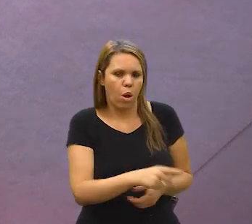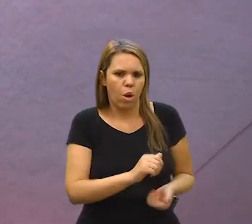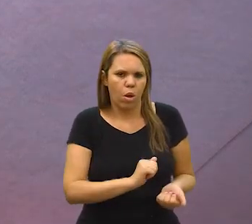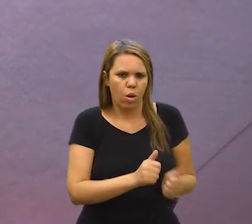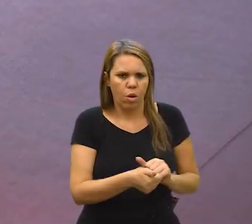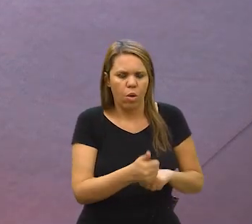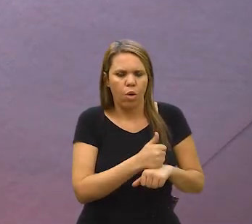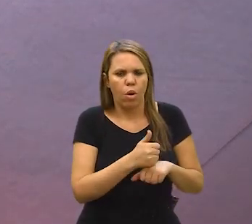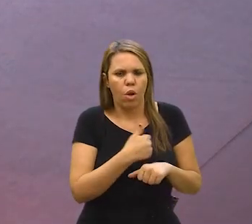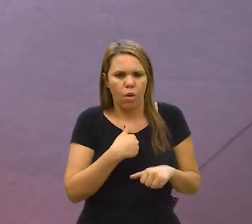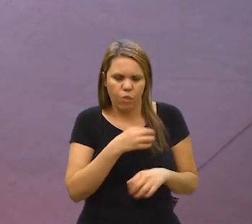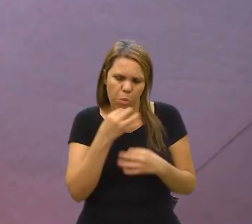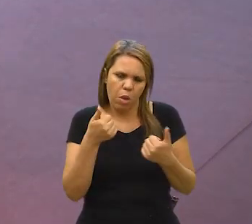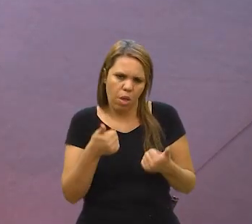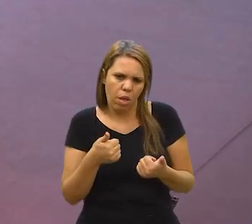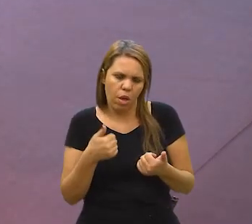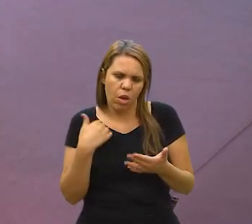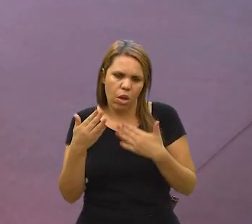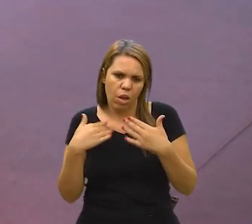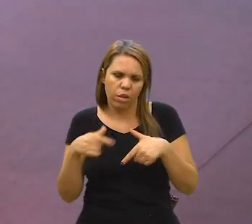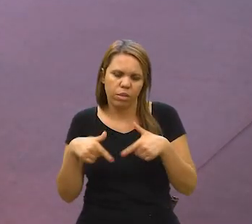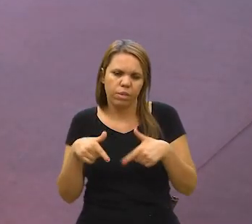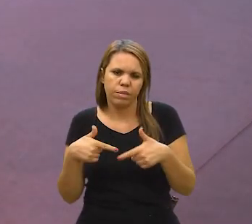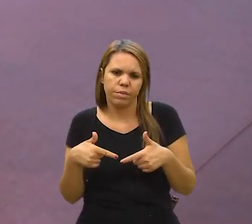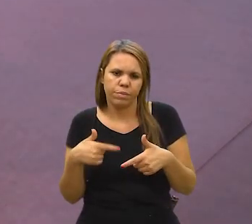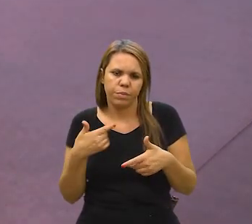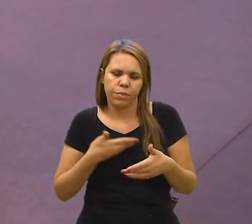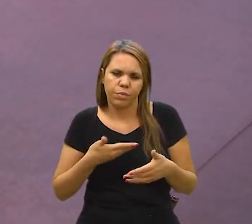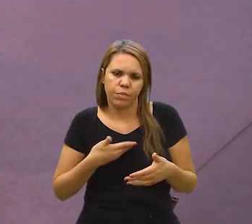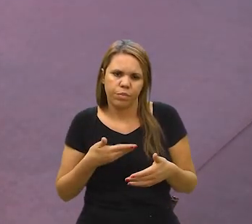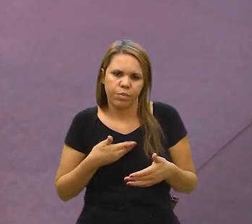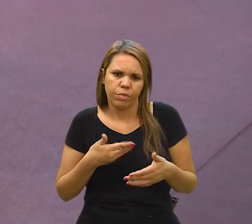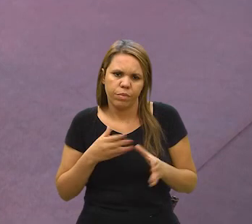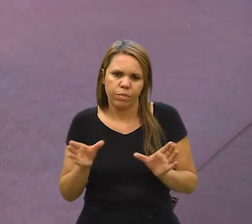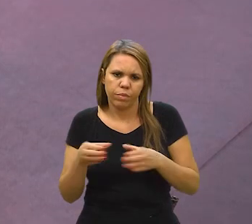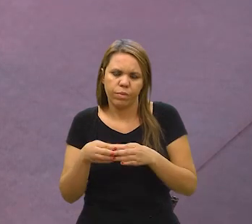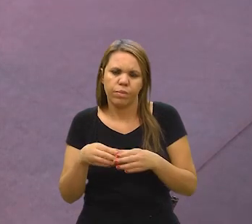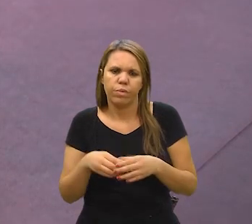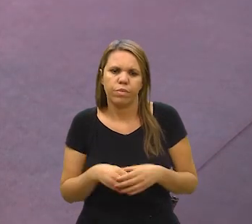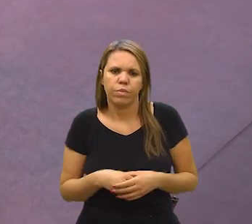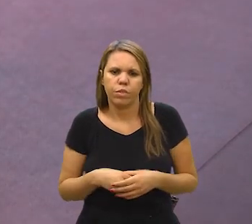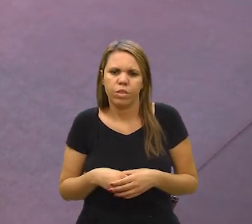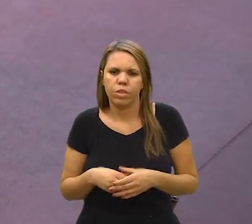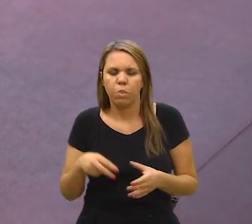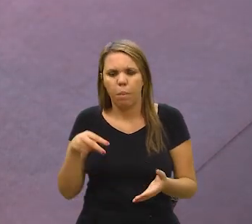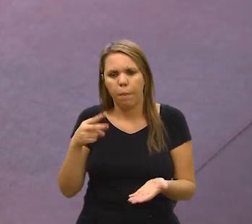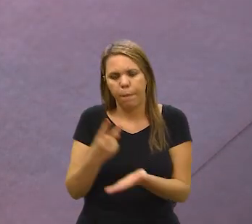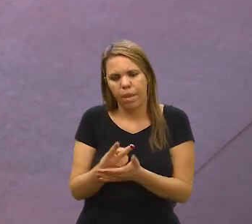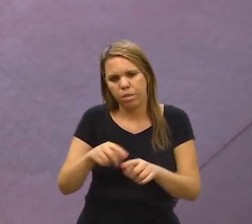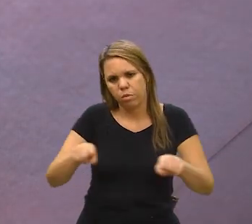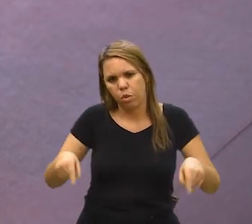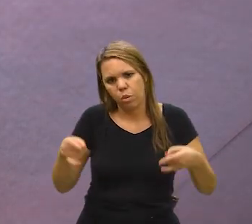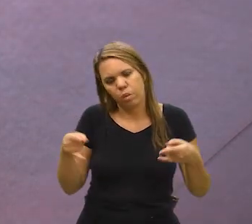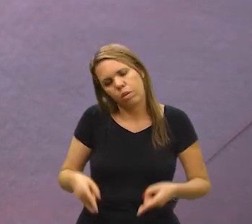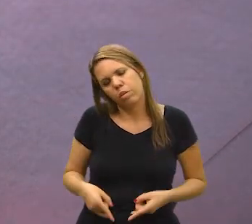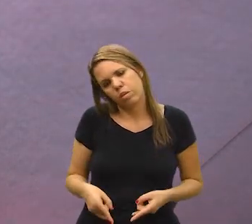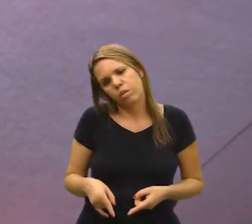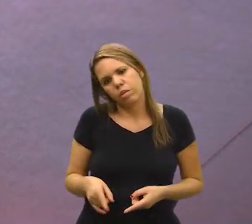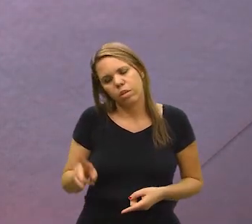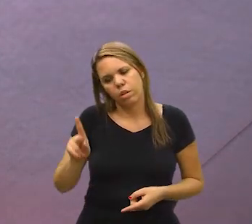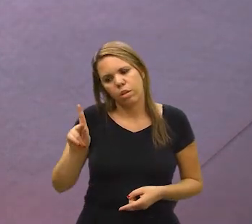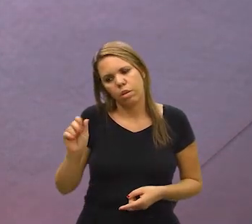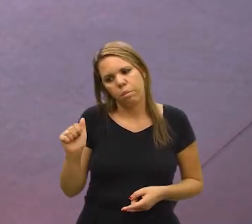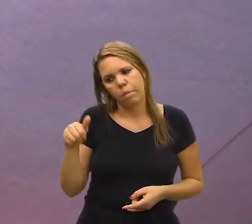muito boa. Tá. Tanto é que hoje eu trabalho muito e conversando com um amigo meu de seleção, que dividiu o quarto comigo no Parapã de